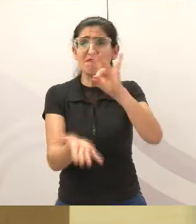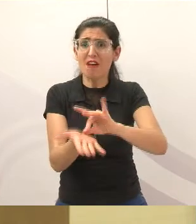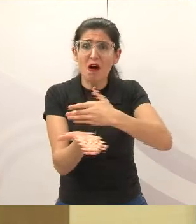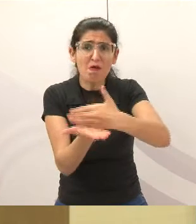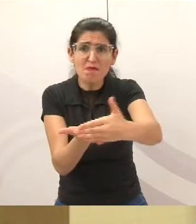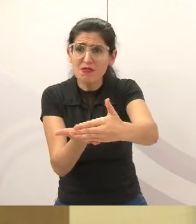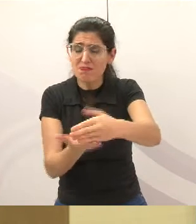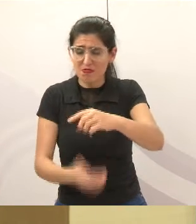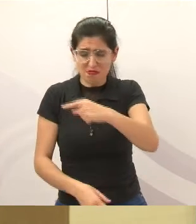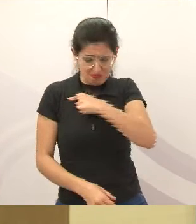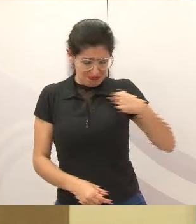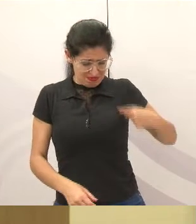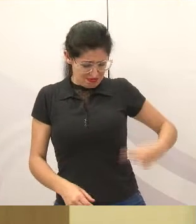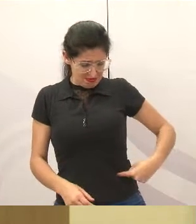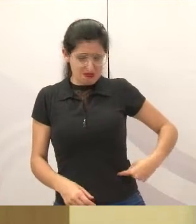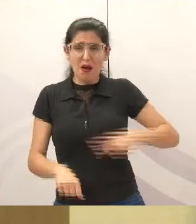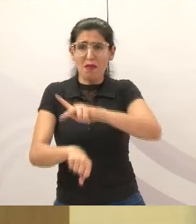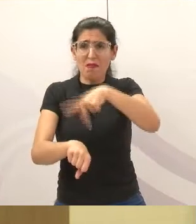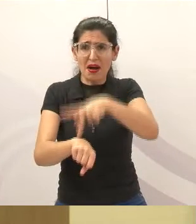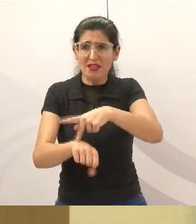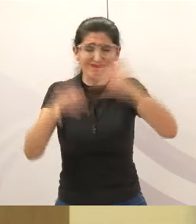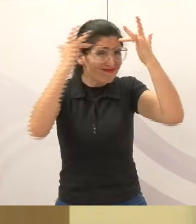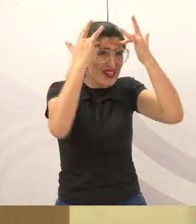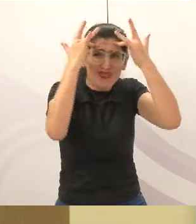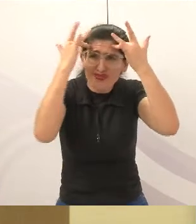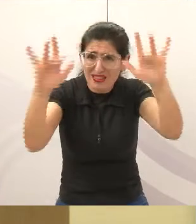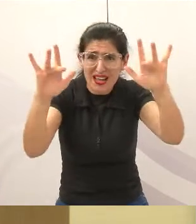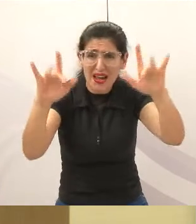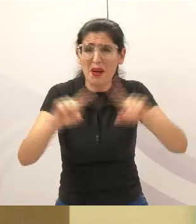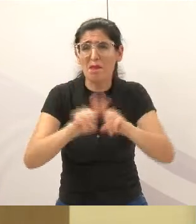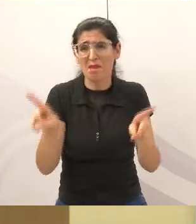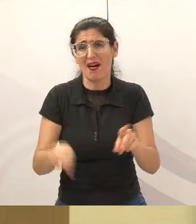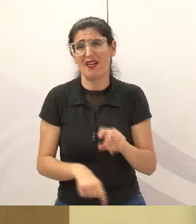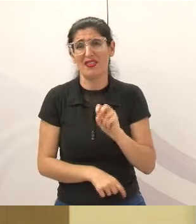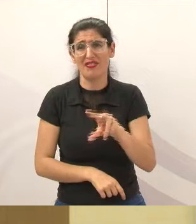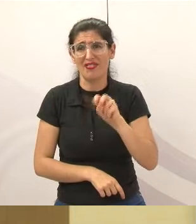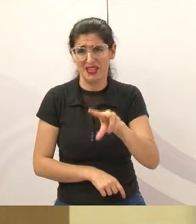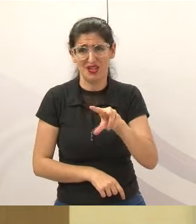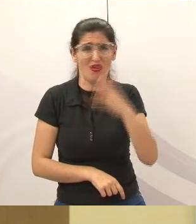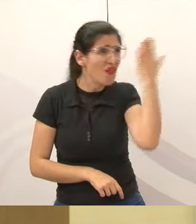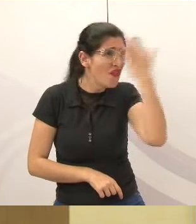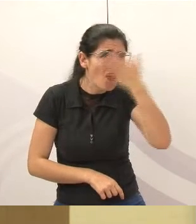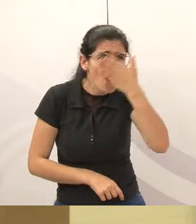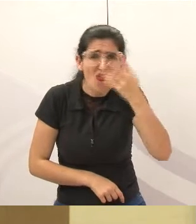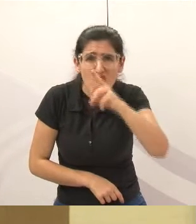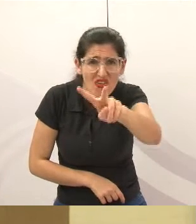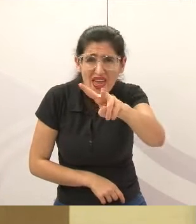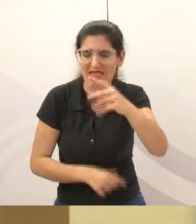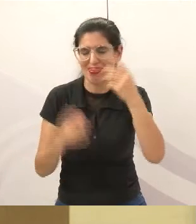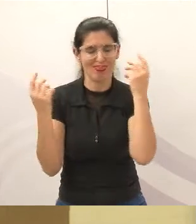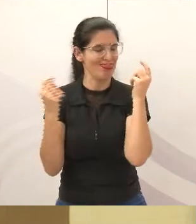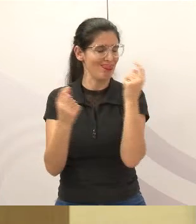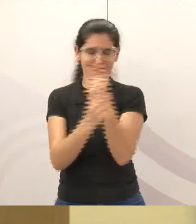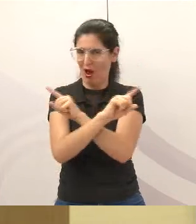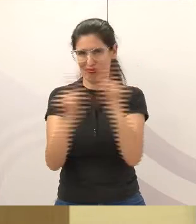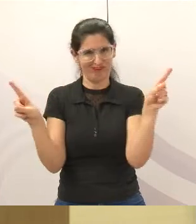sério. É um vírus invisível. Então, não é brincadeira. E o que a gente